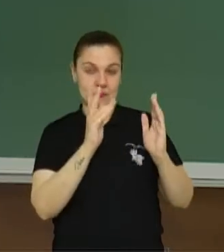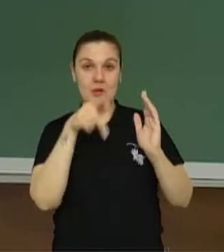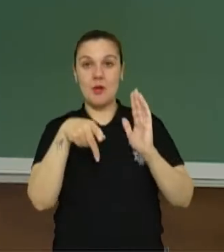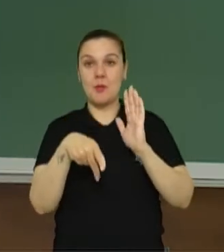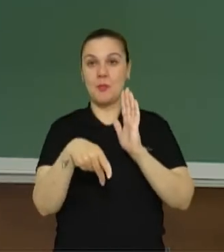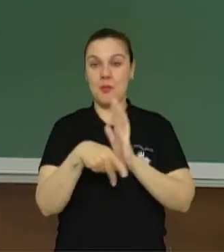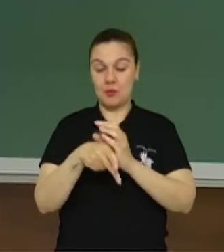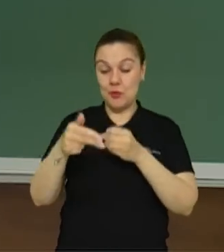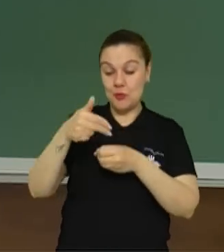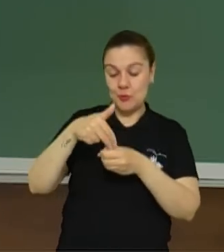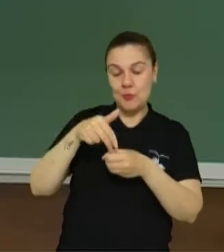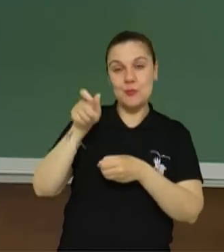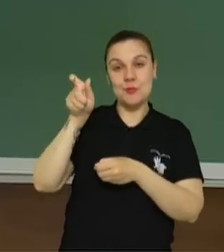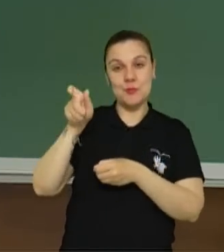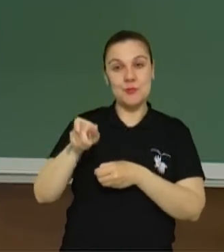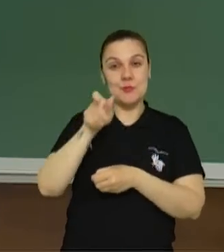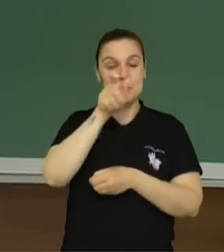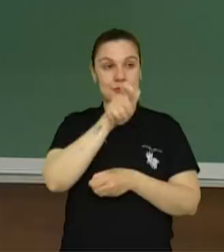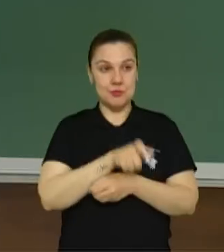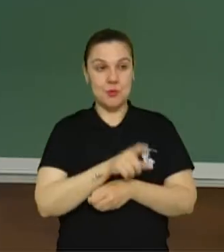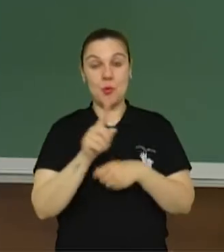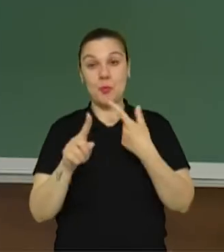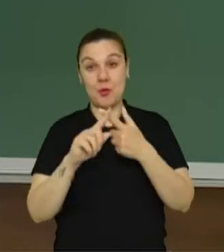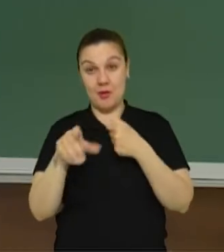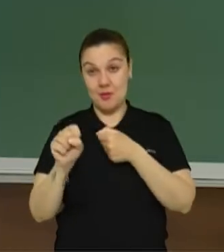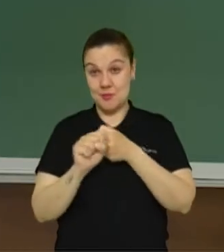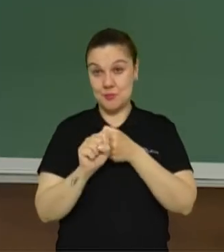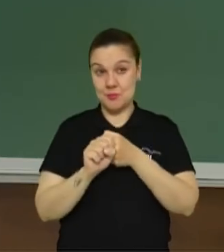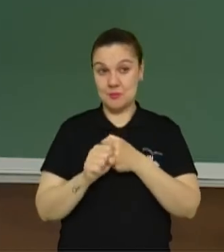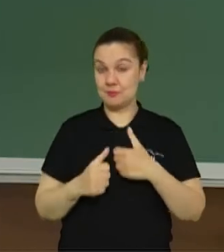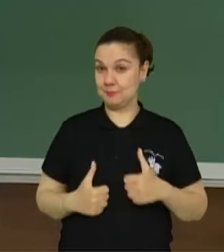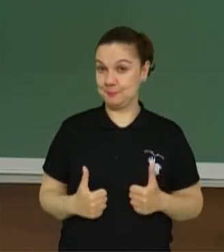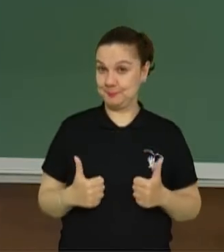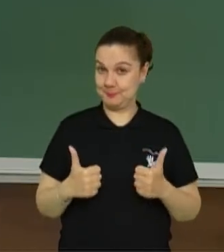são núcleos, porque elas são substantivos, beleza?